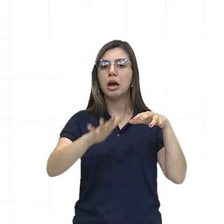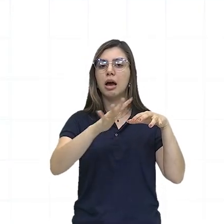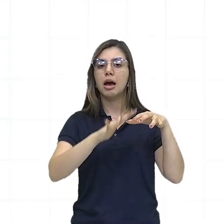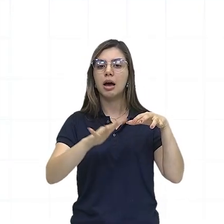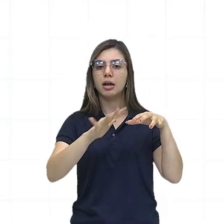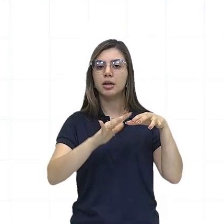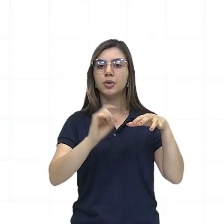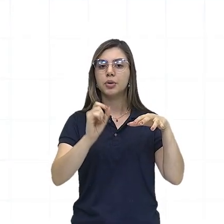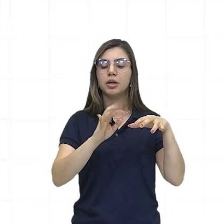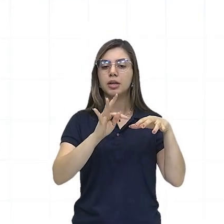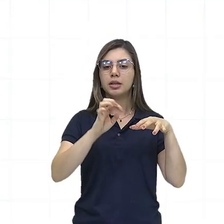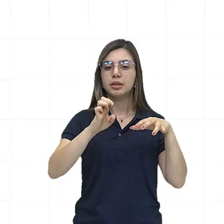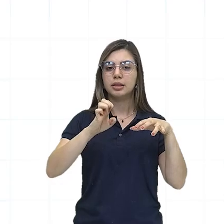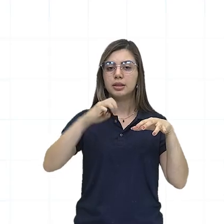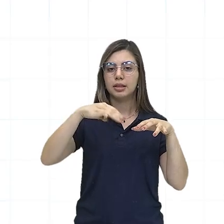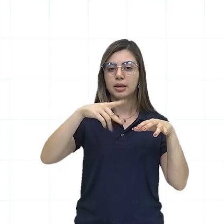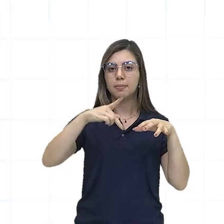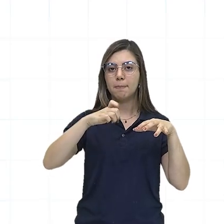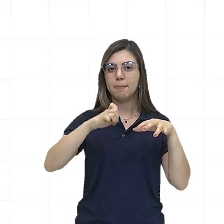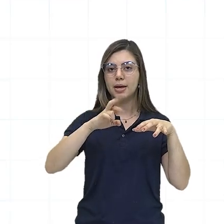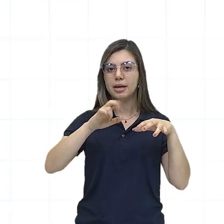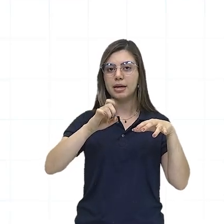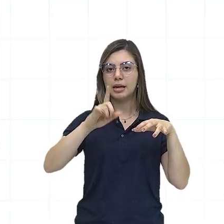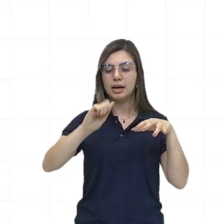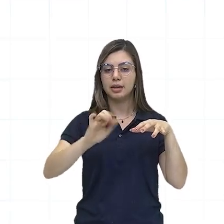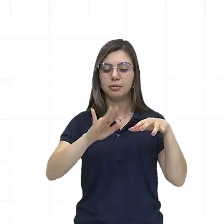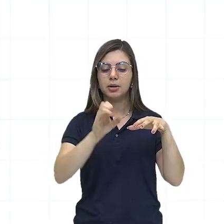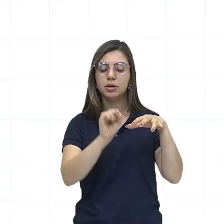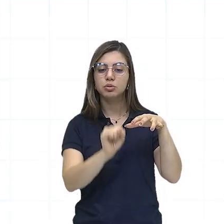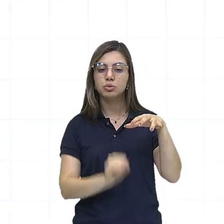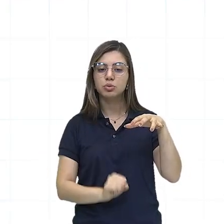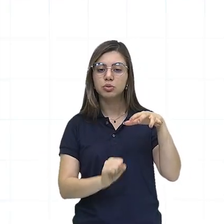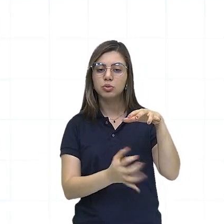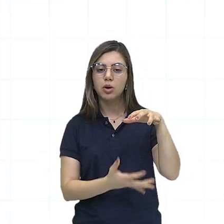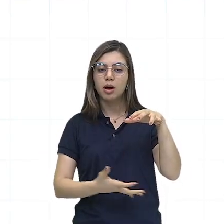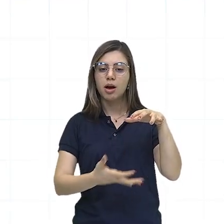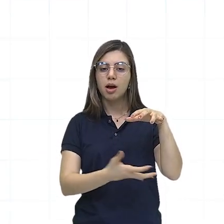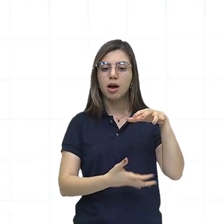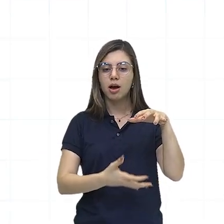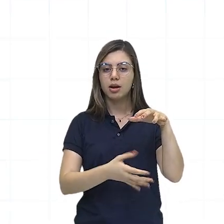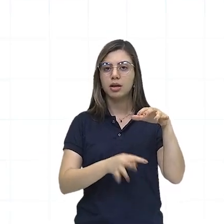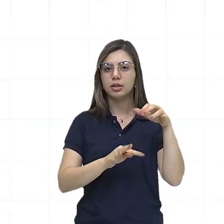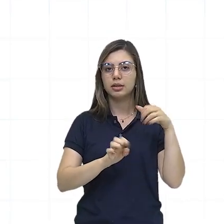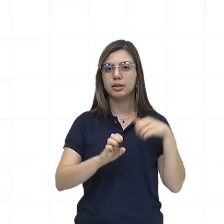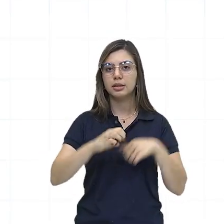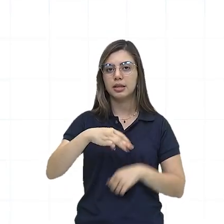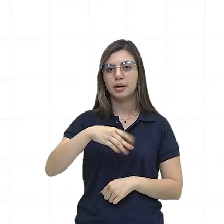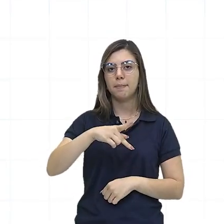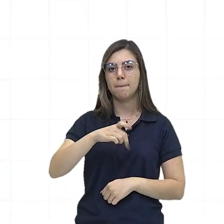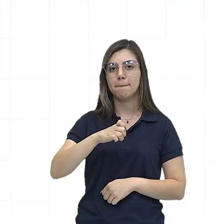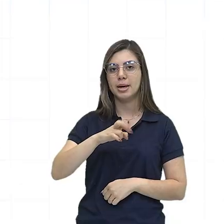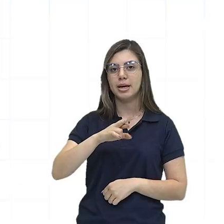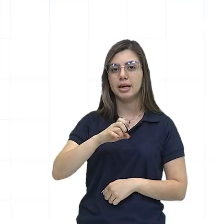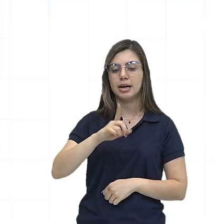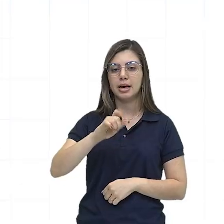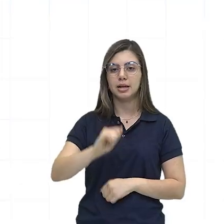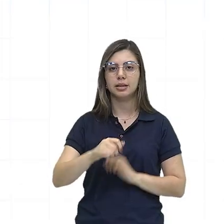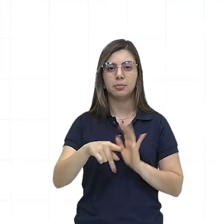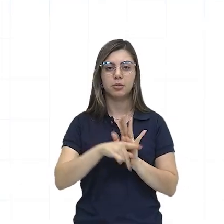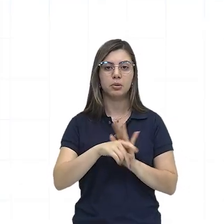nós temos a zona temperada norte e no hemisfério sul, nós temos a zona temperada